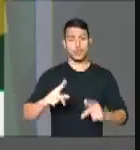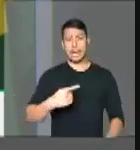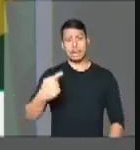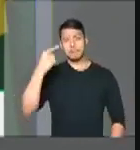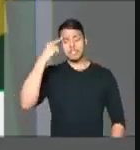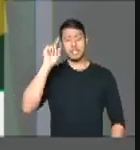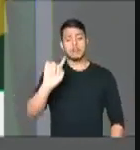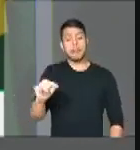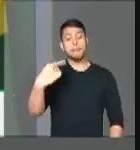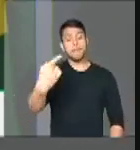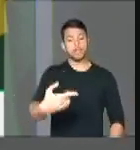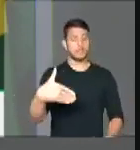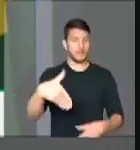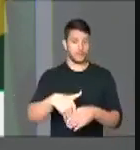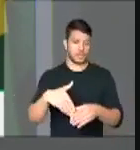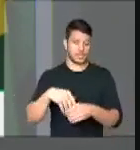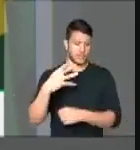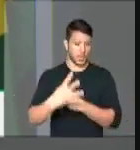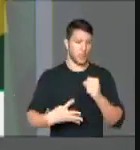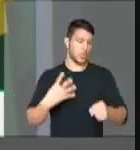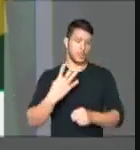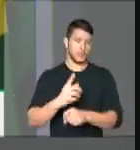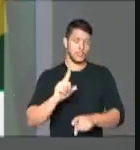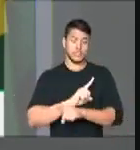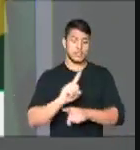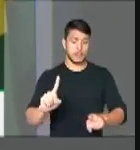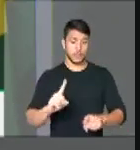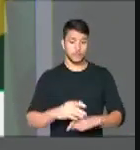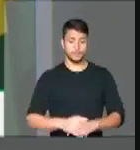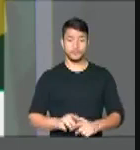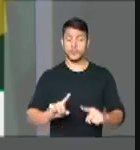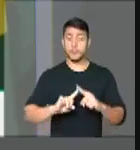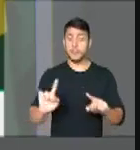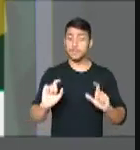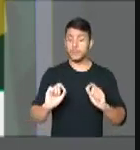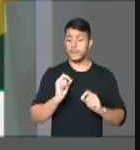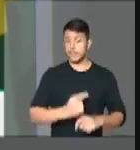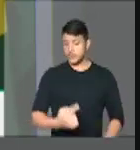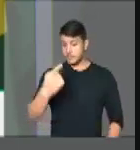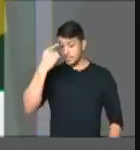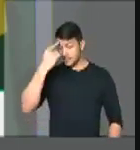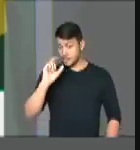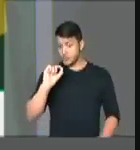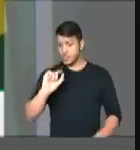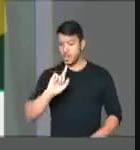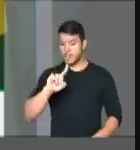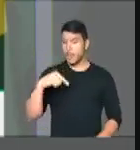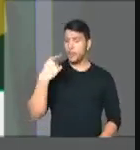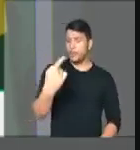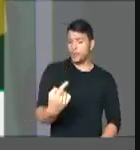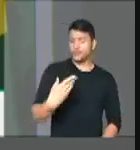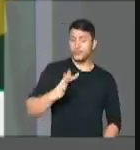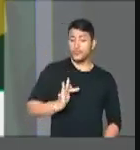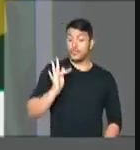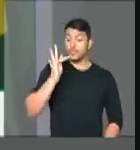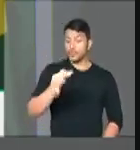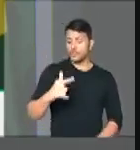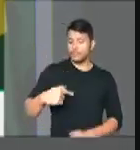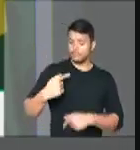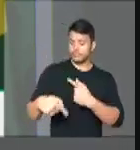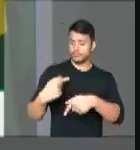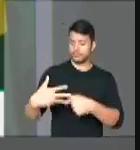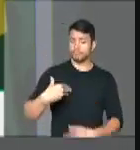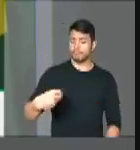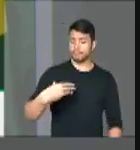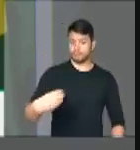próxima eleição, que é o que geralmente as pessoas pensam quando votam, mas está pensando sim nas próximas gerações e também naquelas